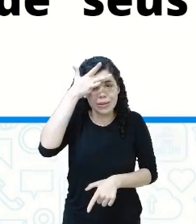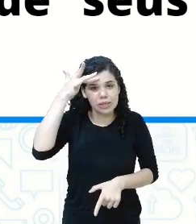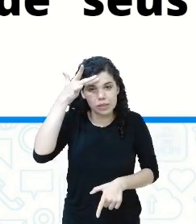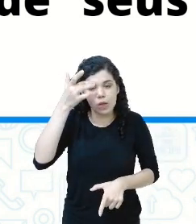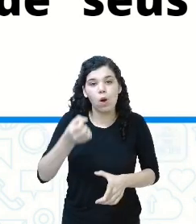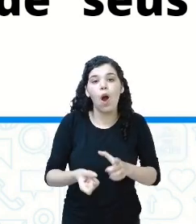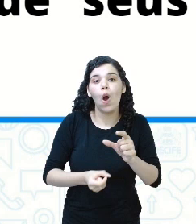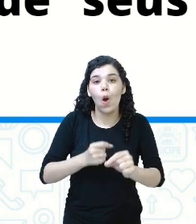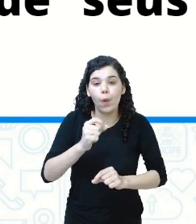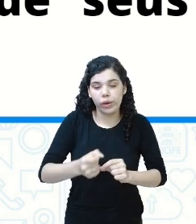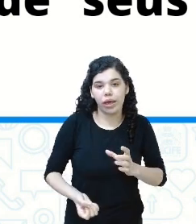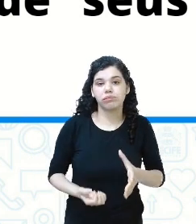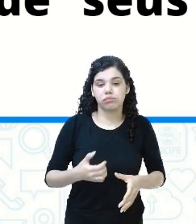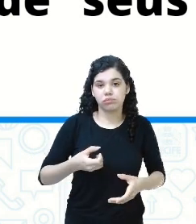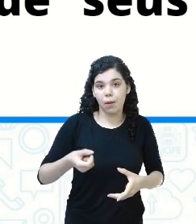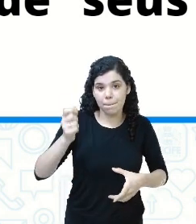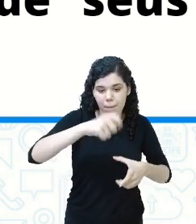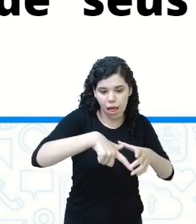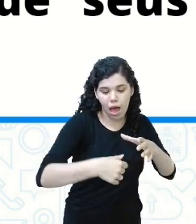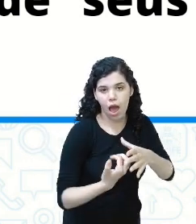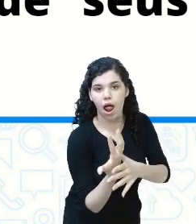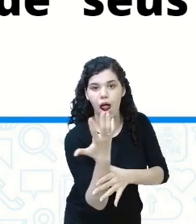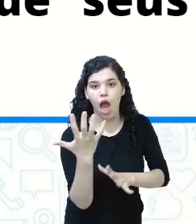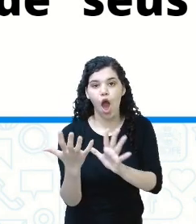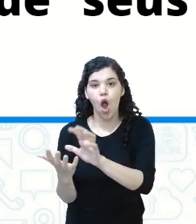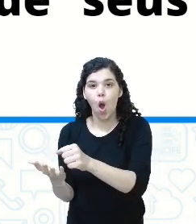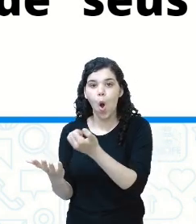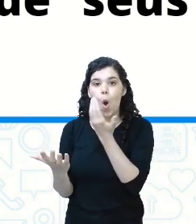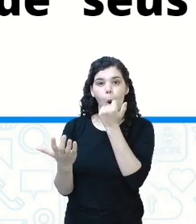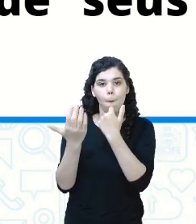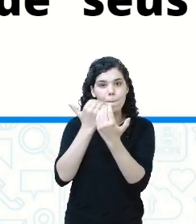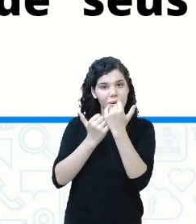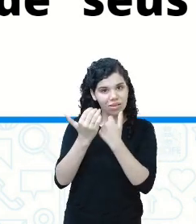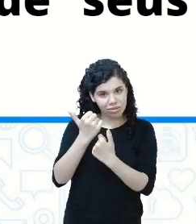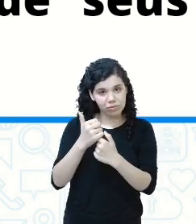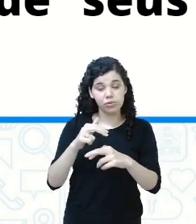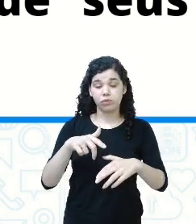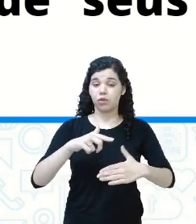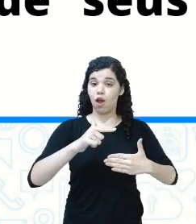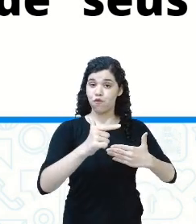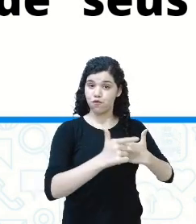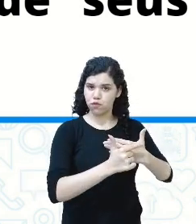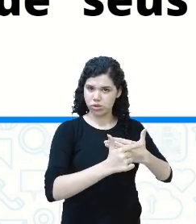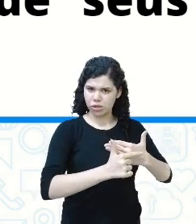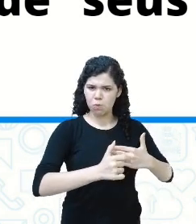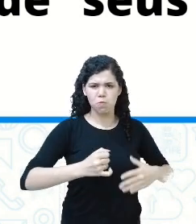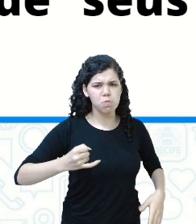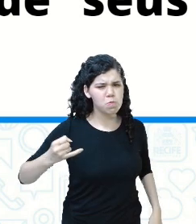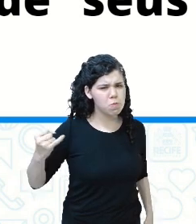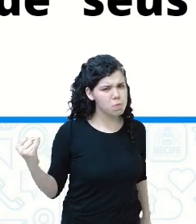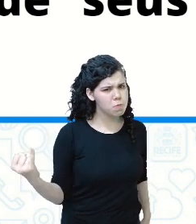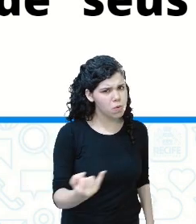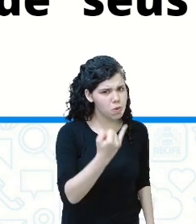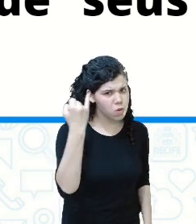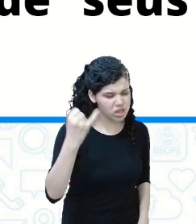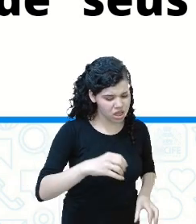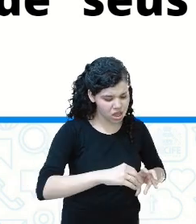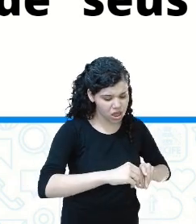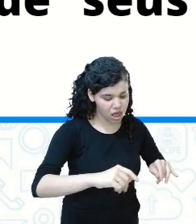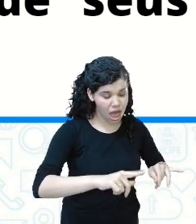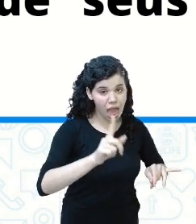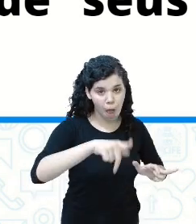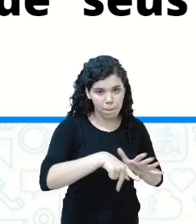grande parte de seus alimentos. É o que eu falei para vocês. Uma das grandes funções e importância do solo é